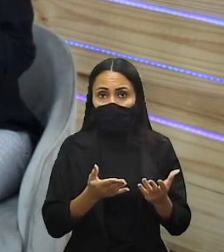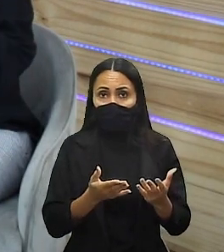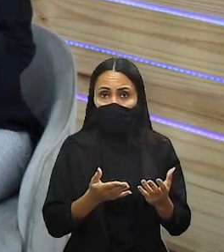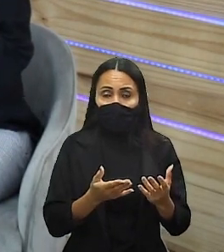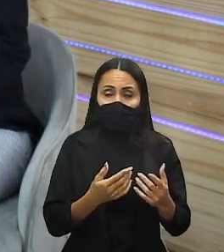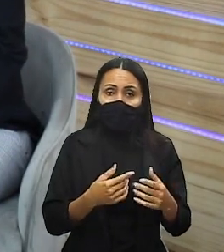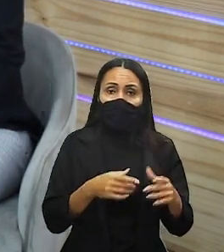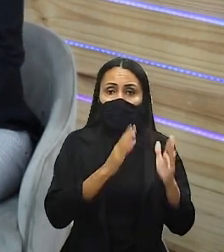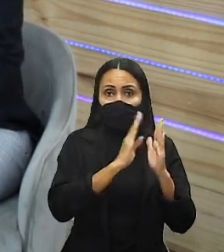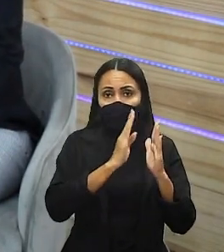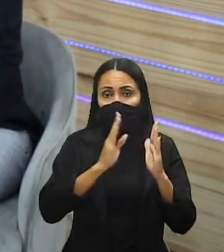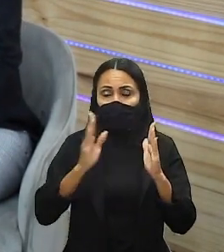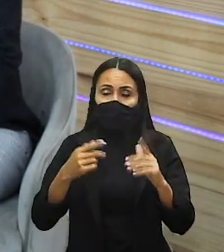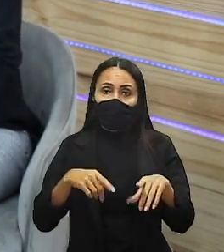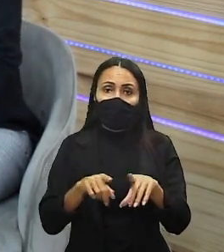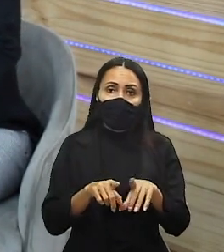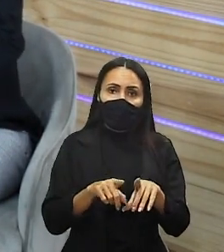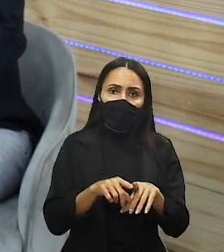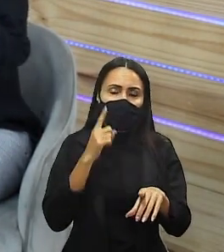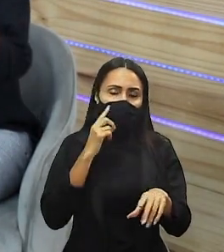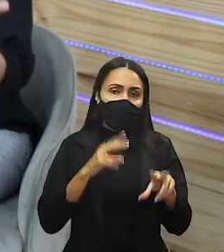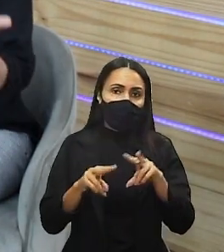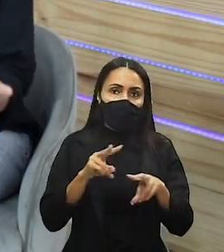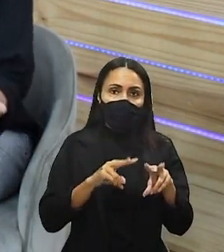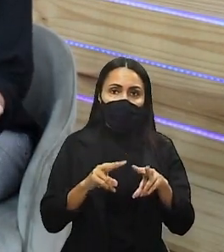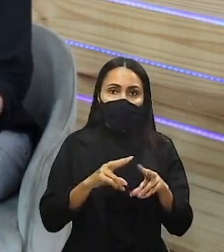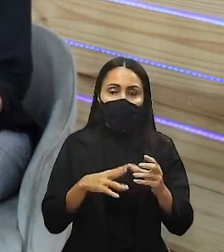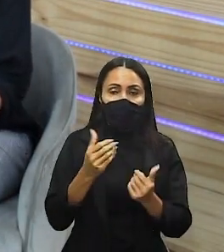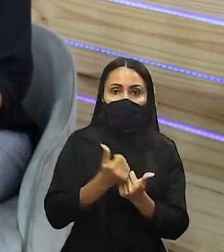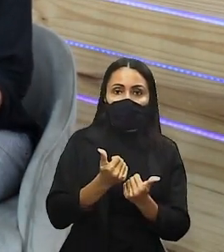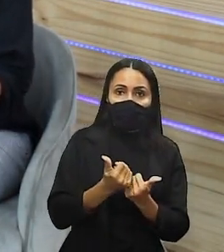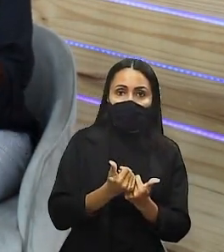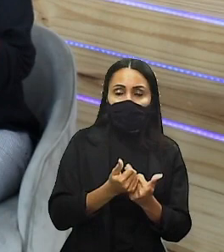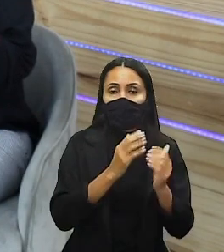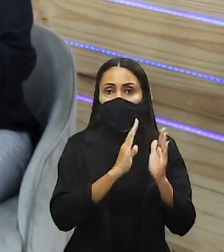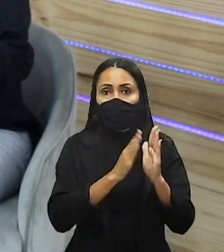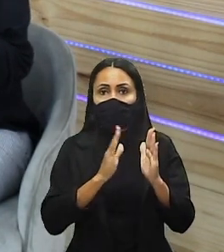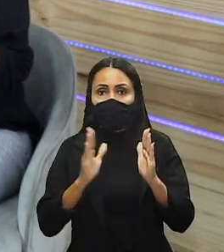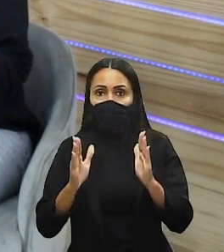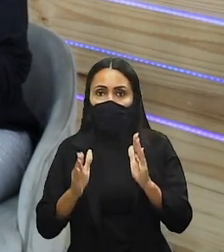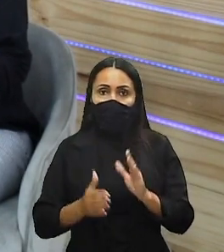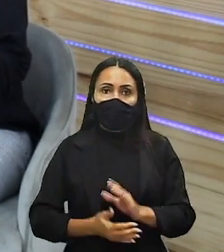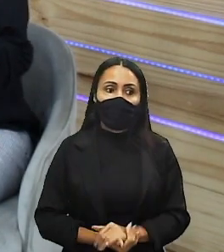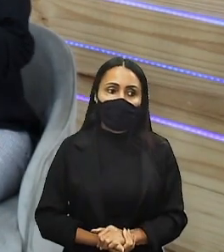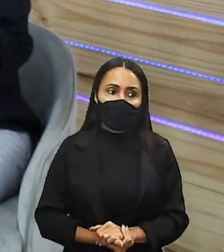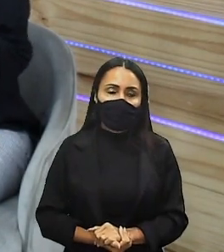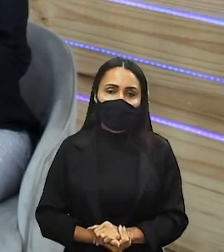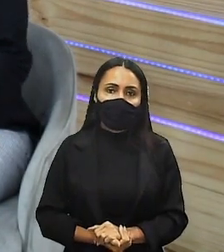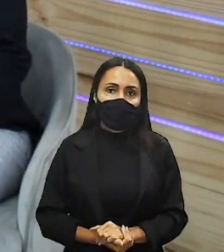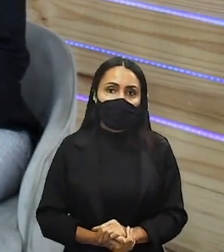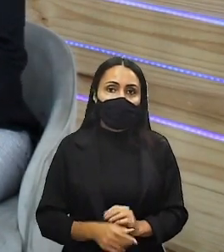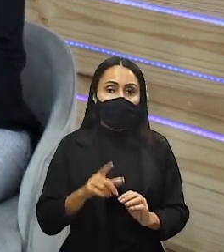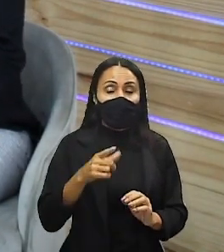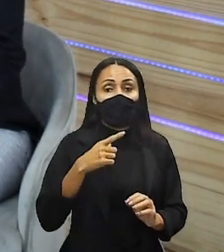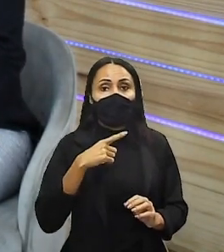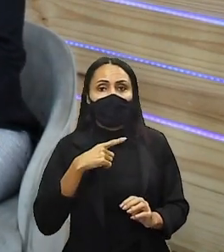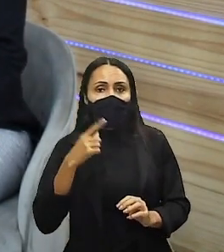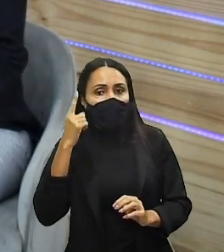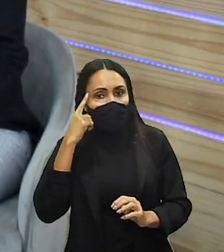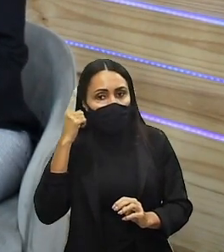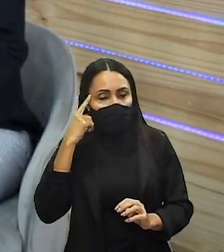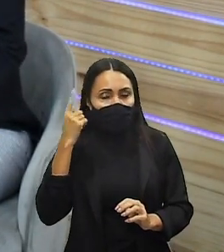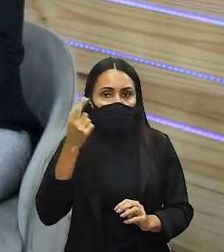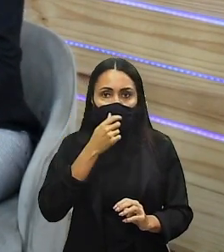como bibliotecário, se tiver algum assistindo, ou um auxiliar de biblioteca, de bibliotecas, você tem que